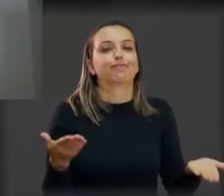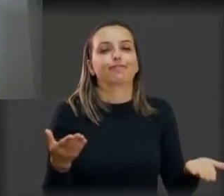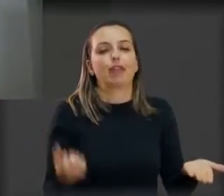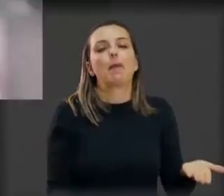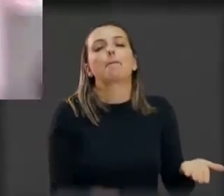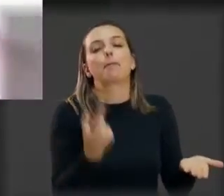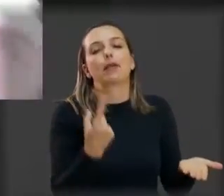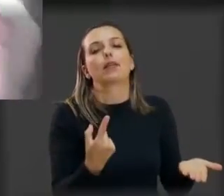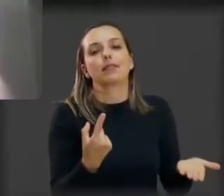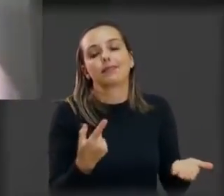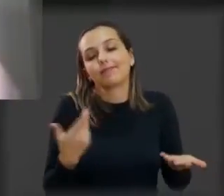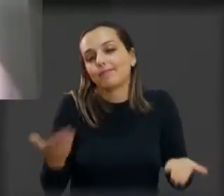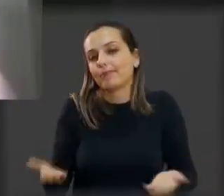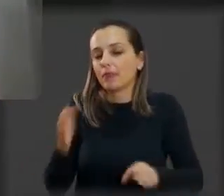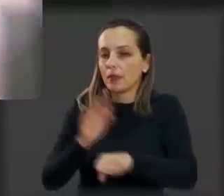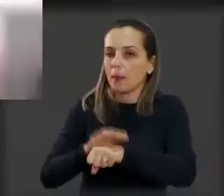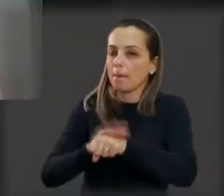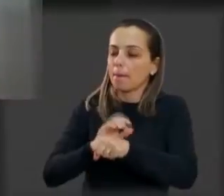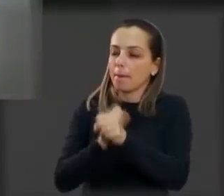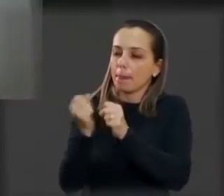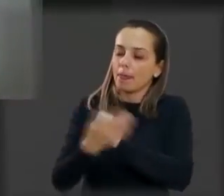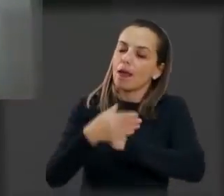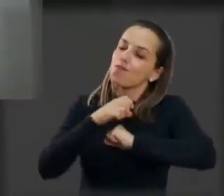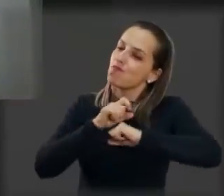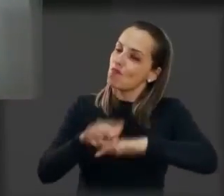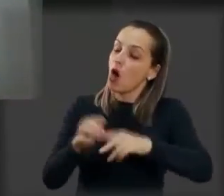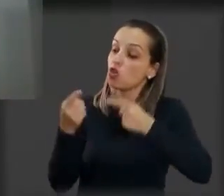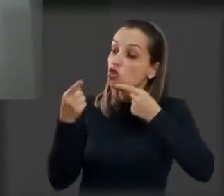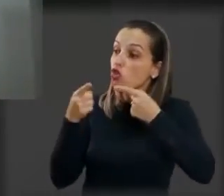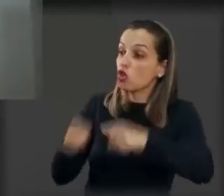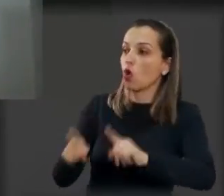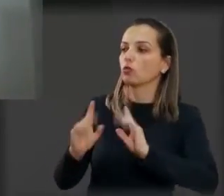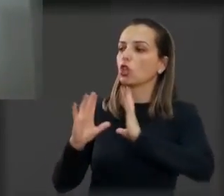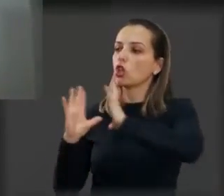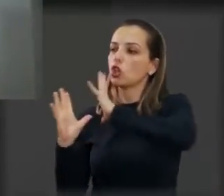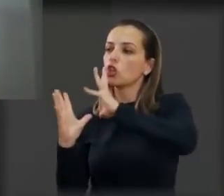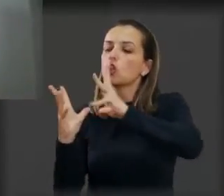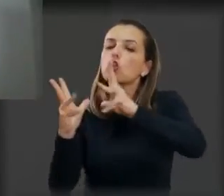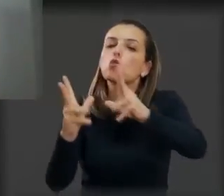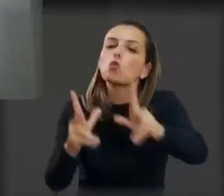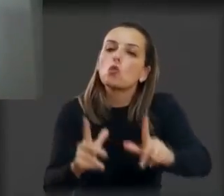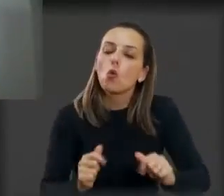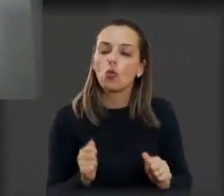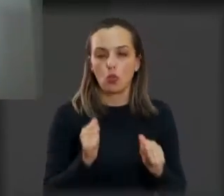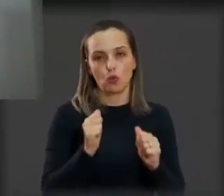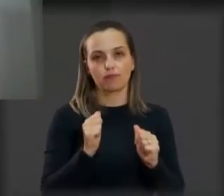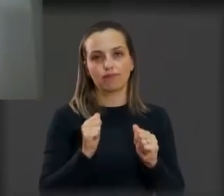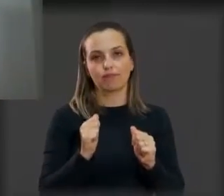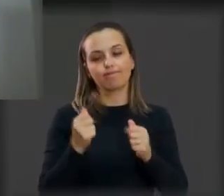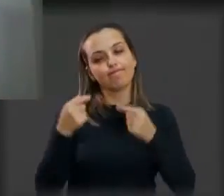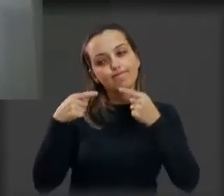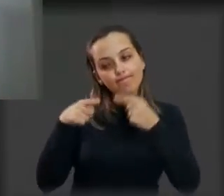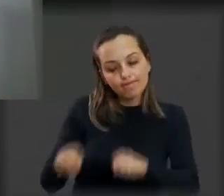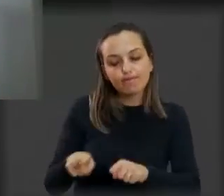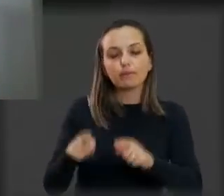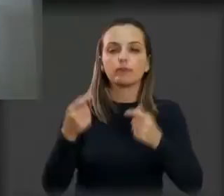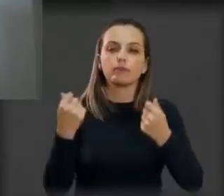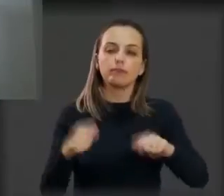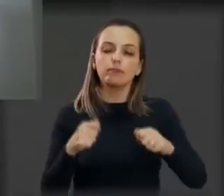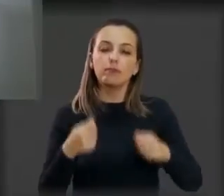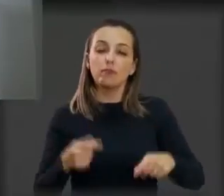essa pandemia, ela tem que ser combatida em todas as instâncias, da menor à maior. Ela tem que